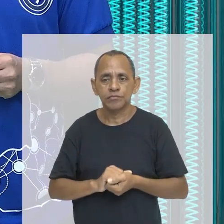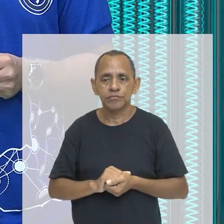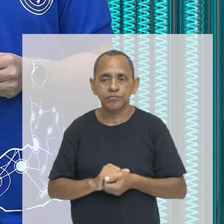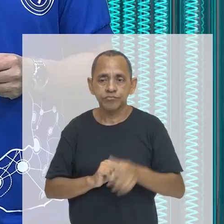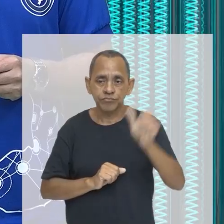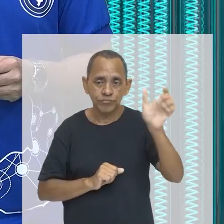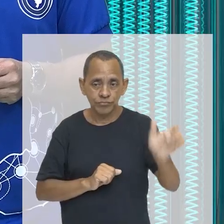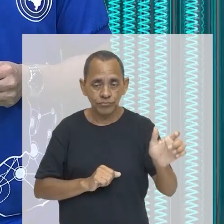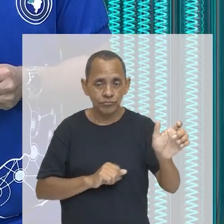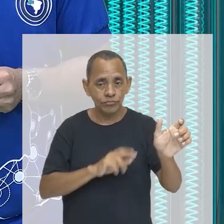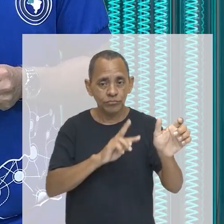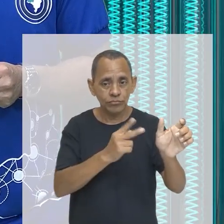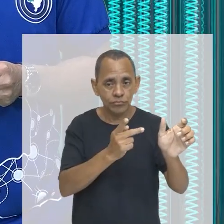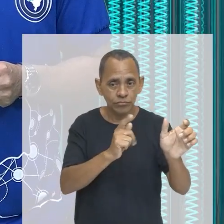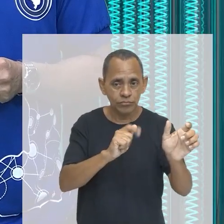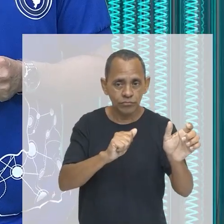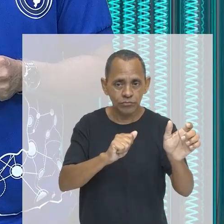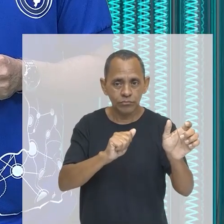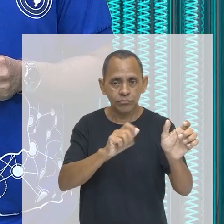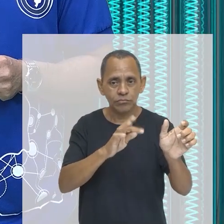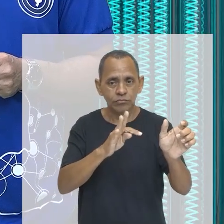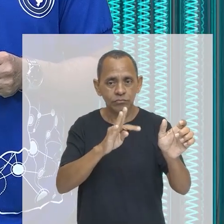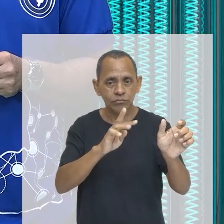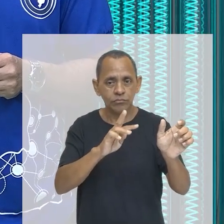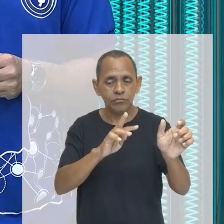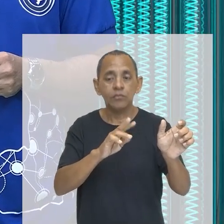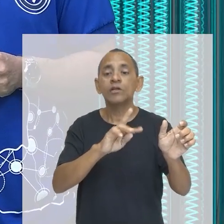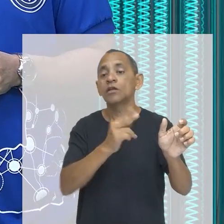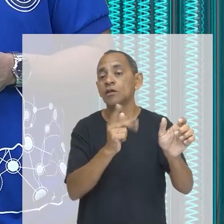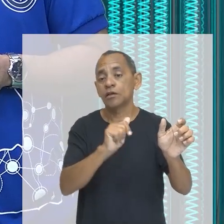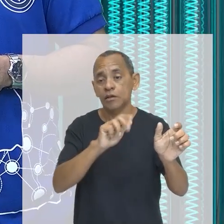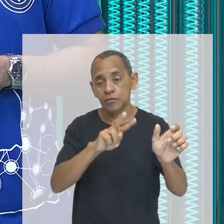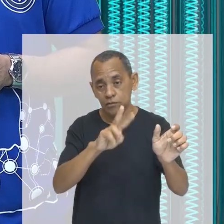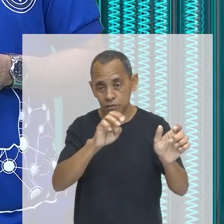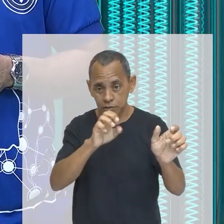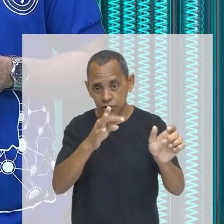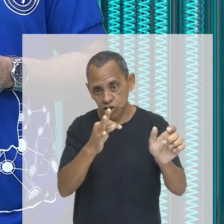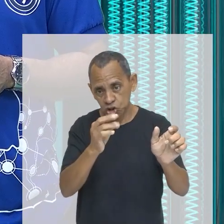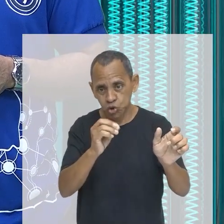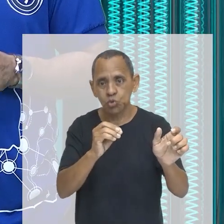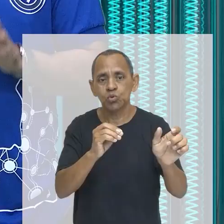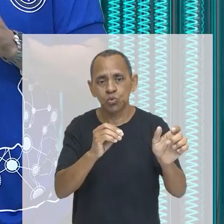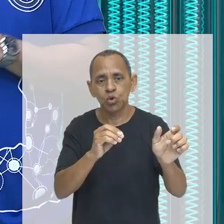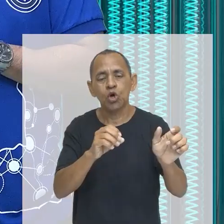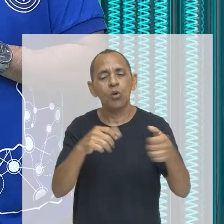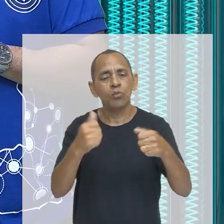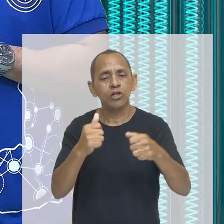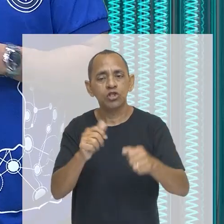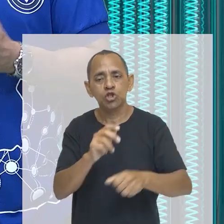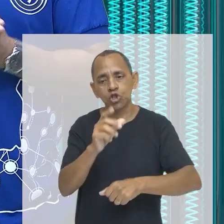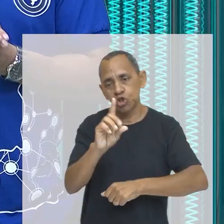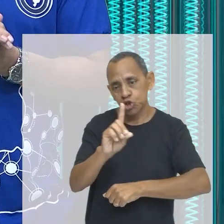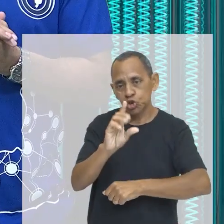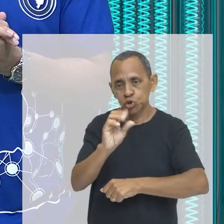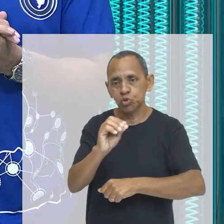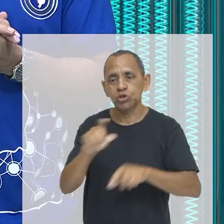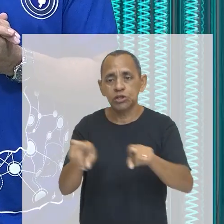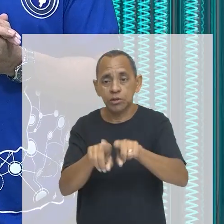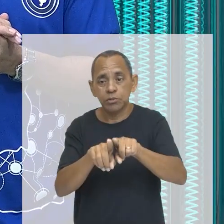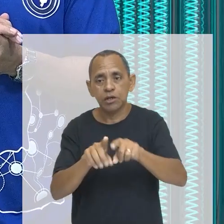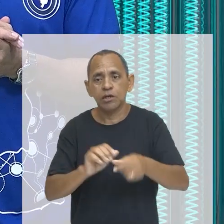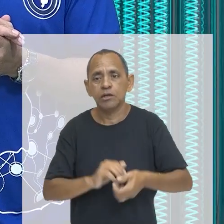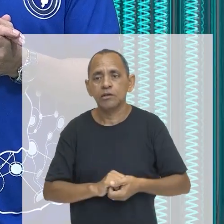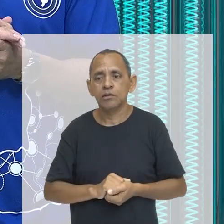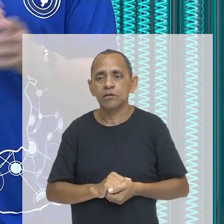have to, eu preciso do também, tá certo? Do, que é o verbo auxiliar, tá certo? Ele que vai